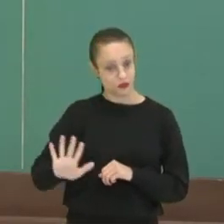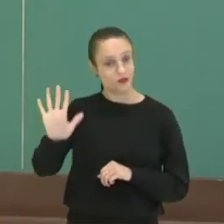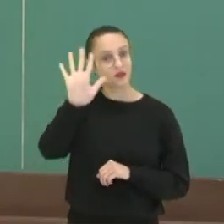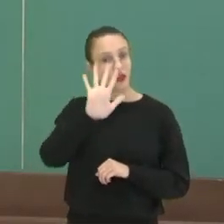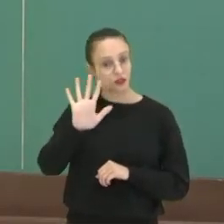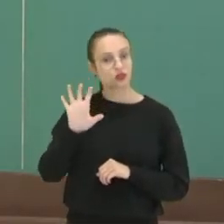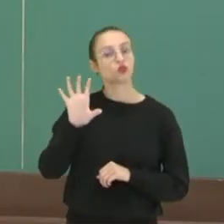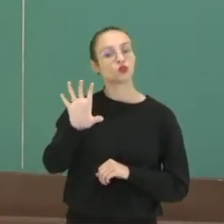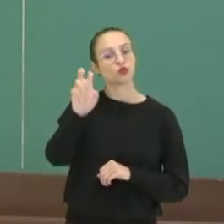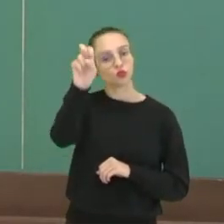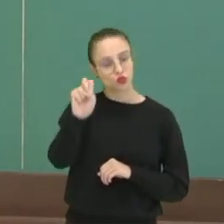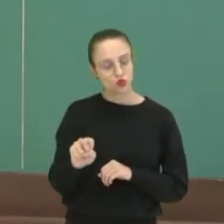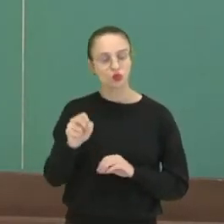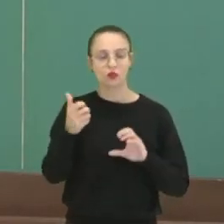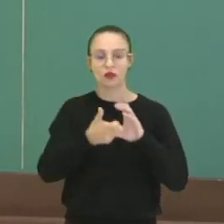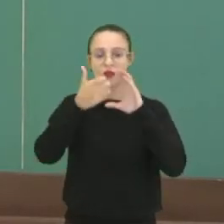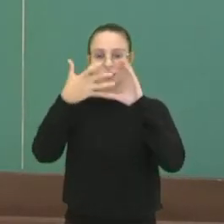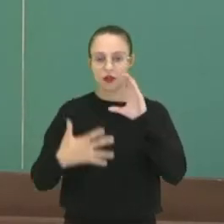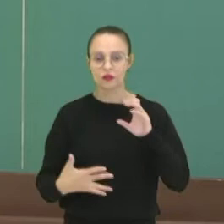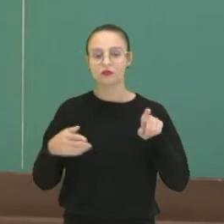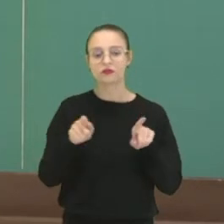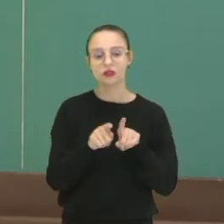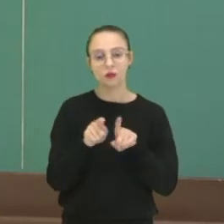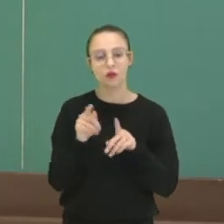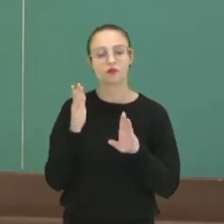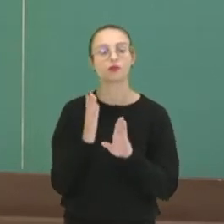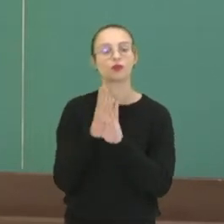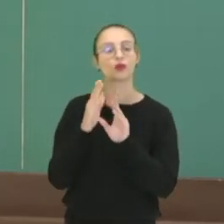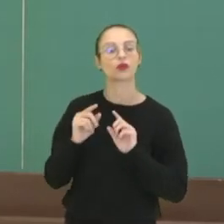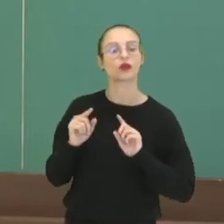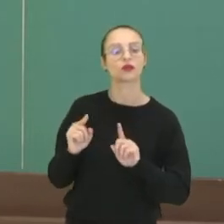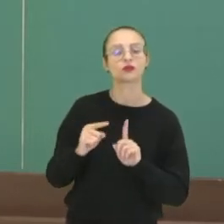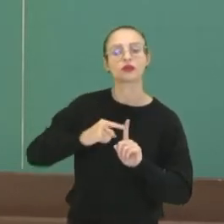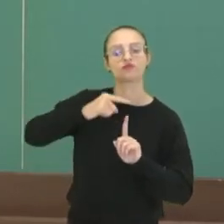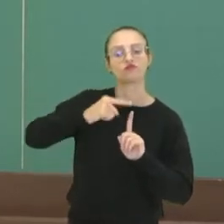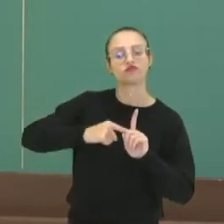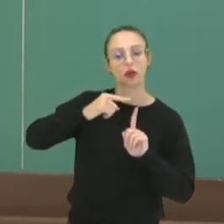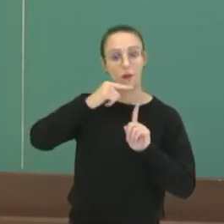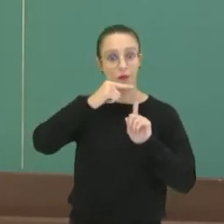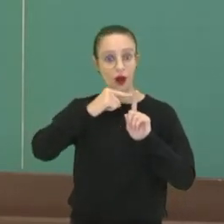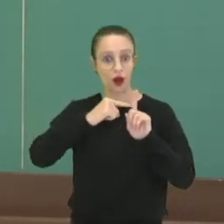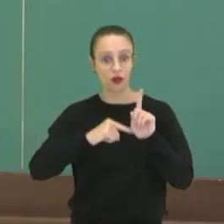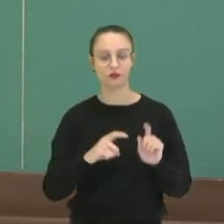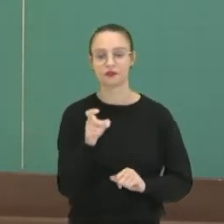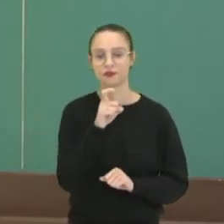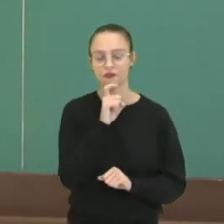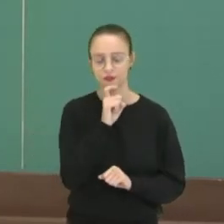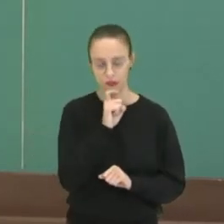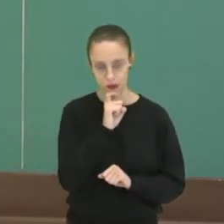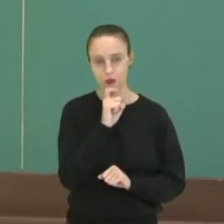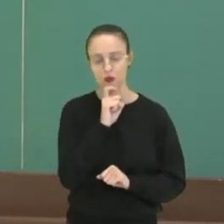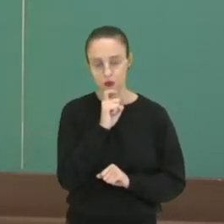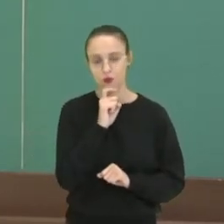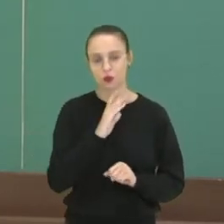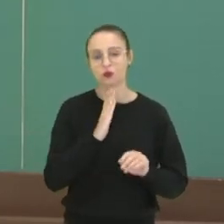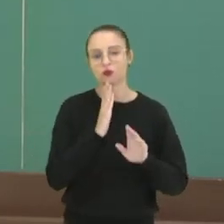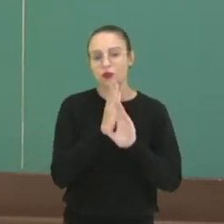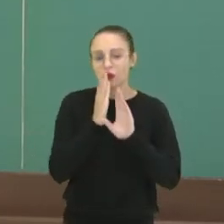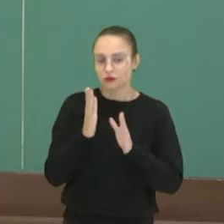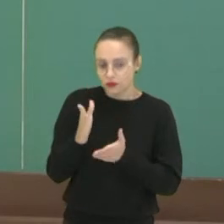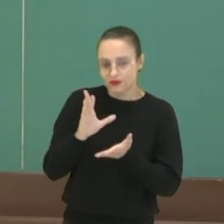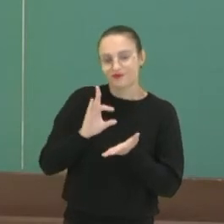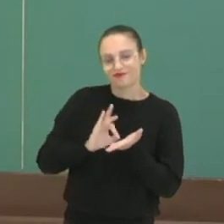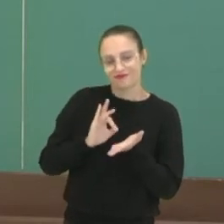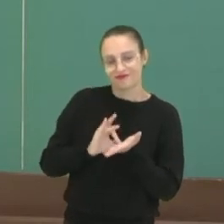no inverno vai ser caracterizada muito por essa ideia de temperaturas muito baixas, né? Por essa realidade, na